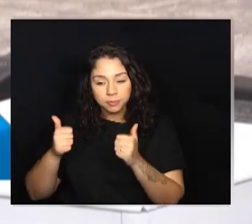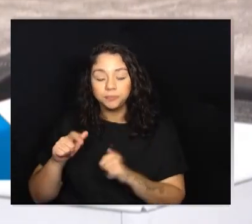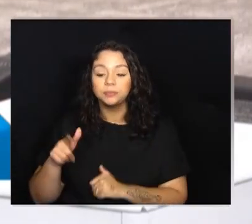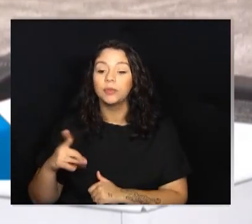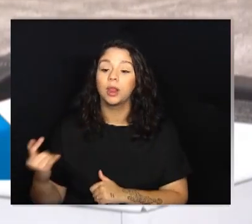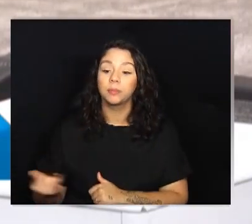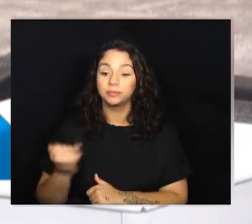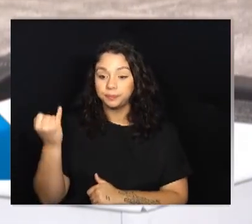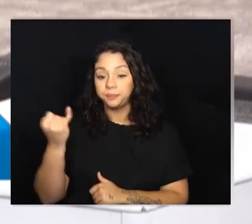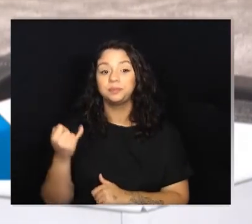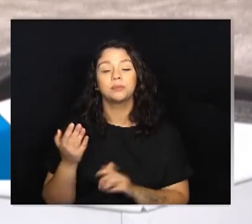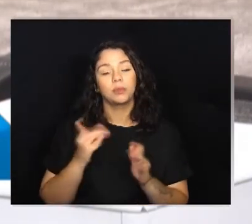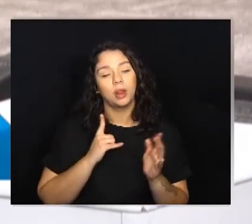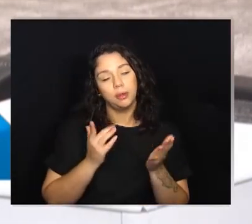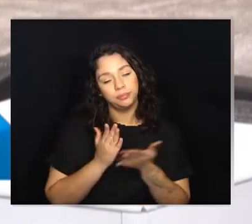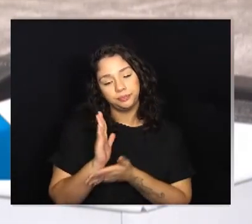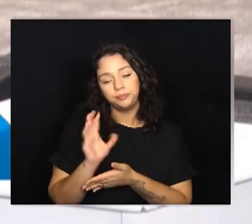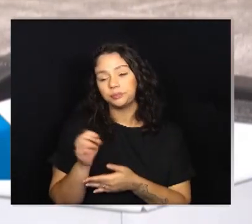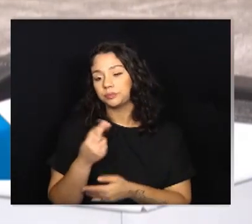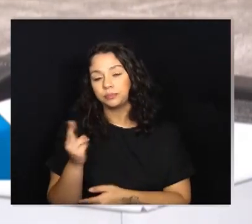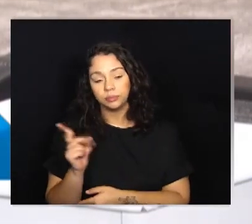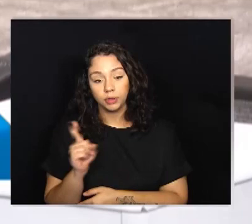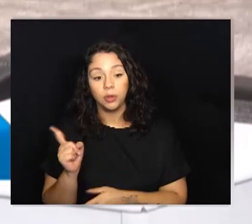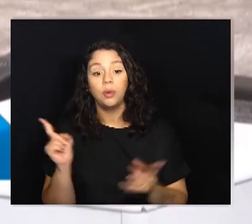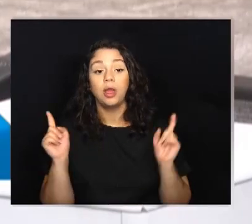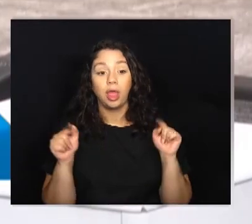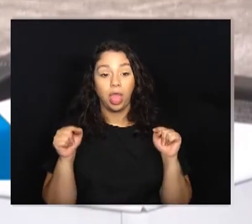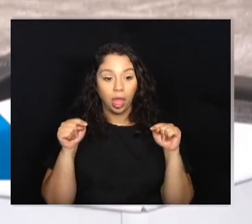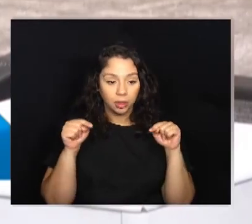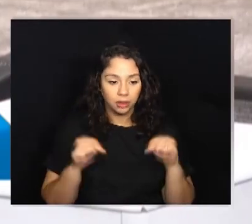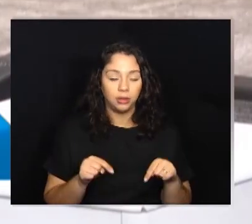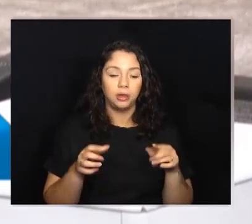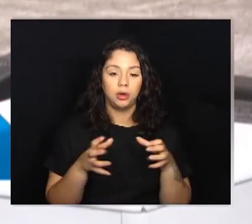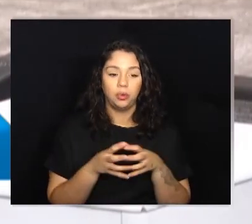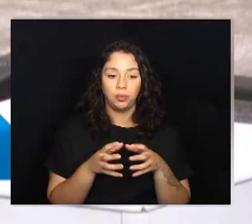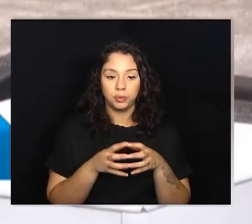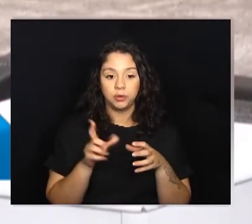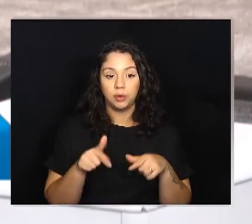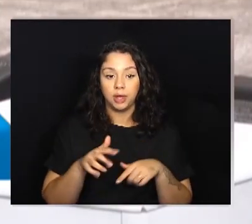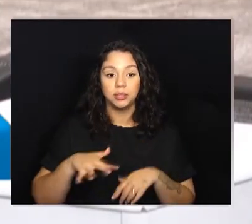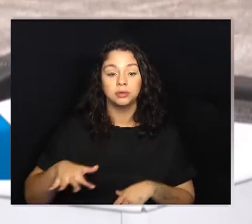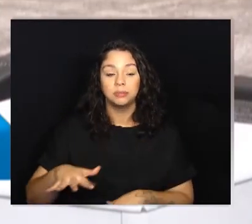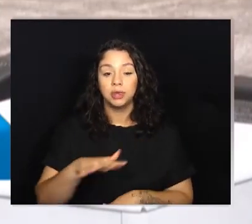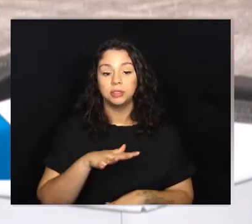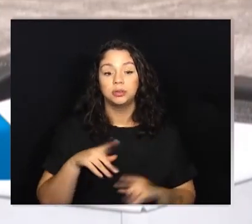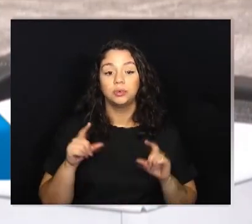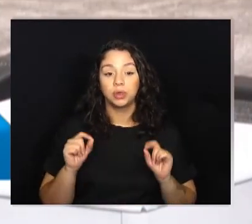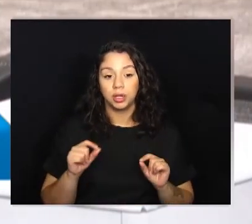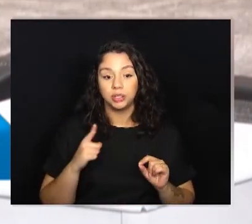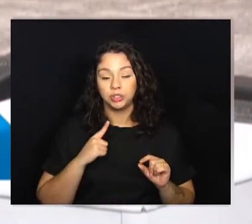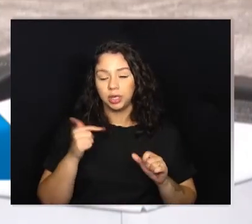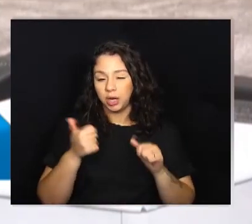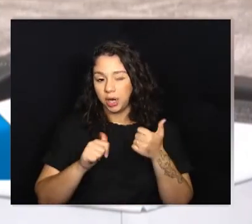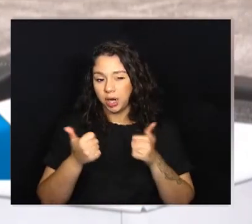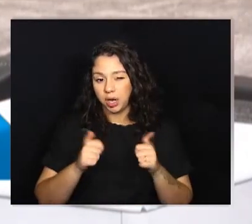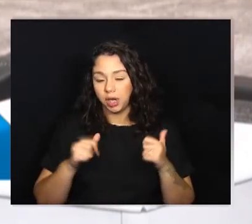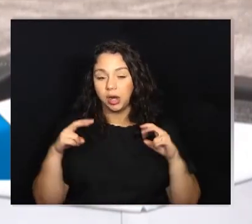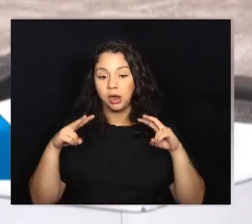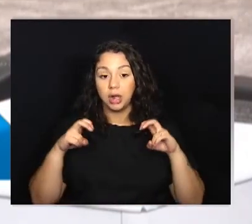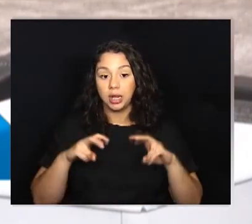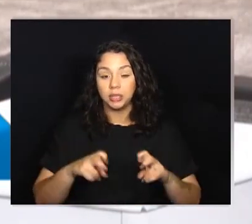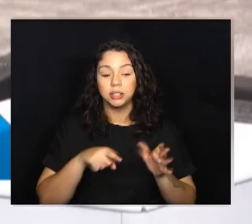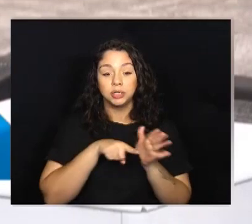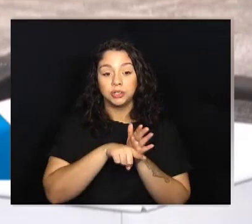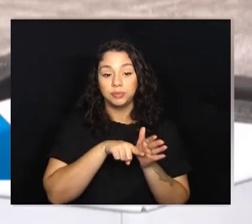importância e aprovam ou não. É aqui na comissão um espaço que a gente fala de análise, de pesquisa,